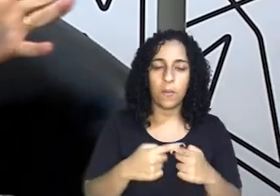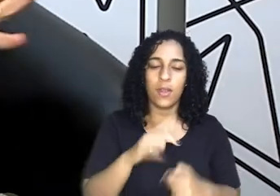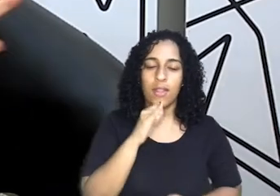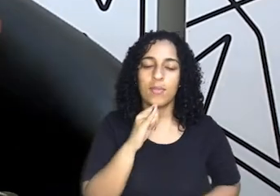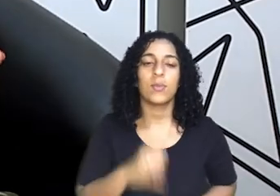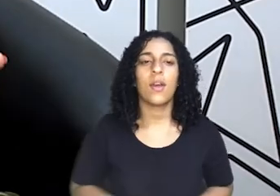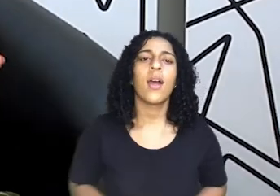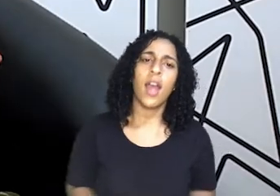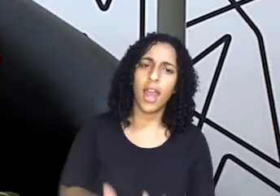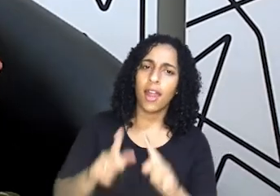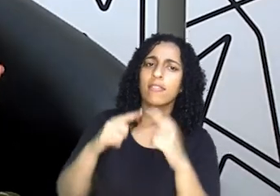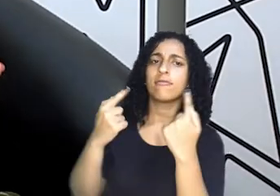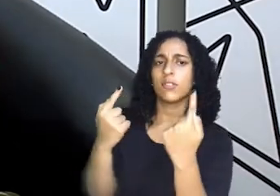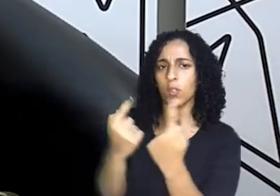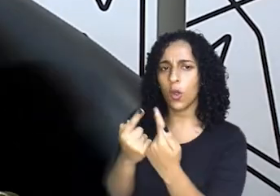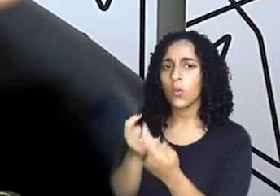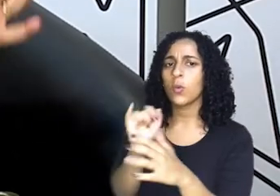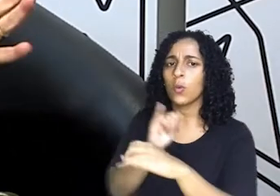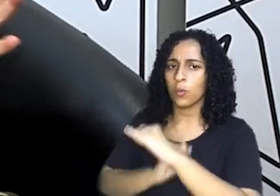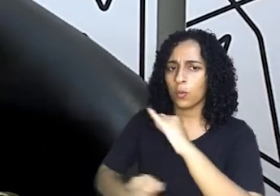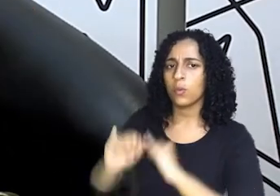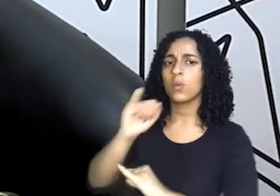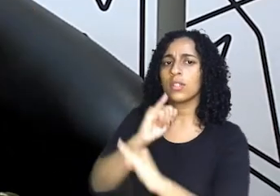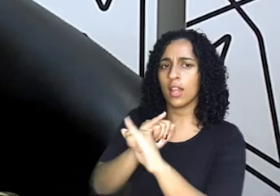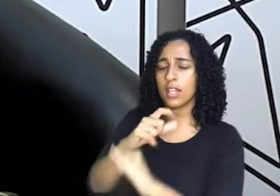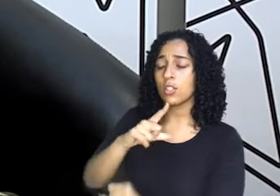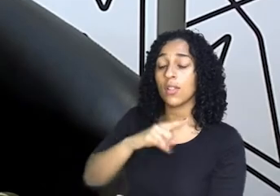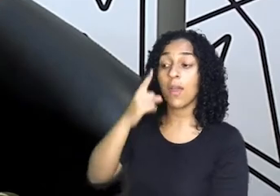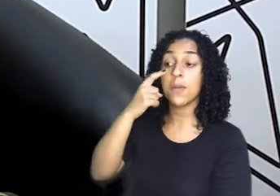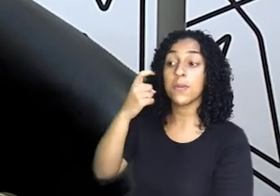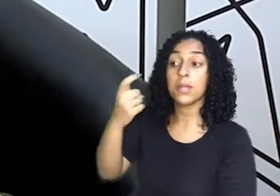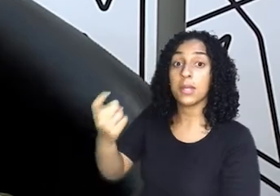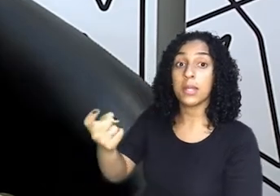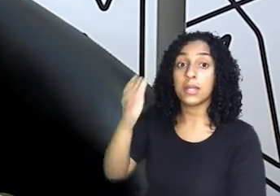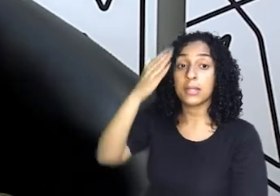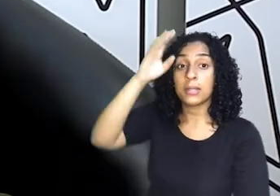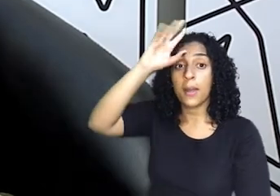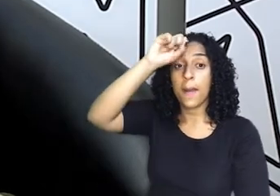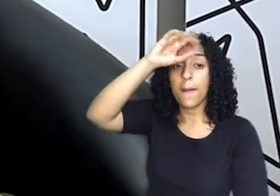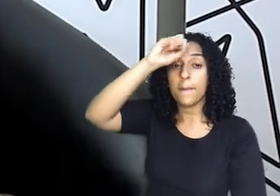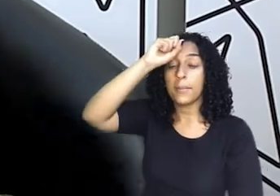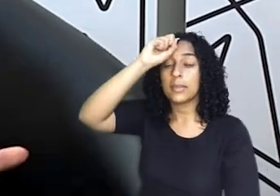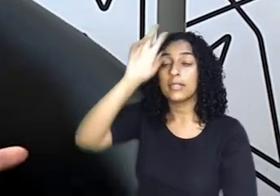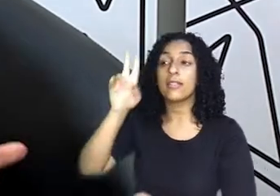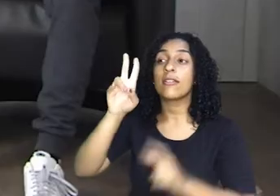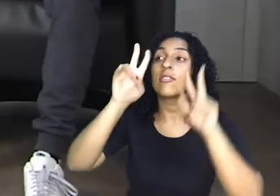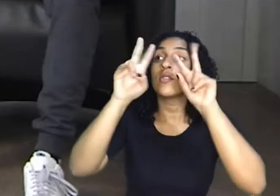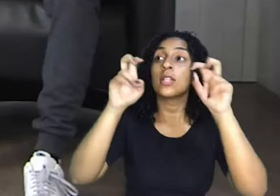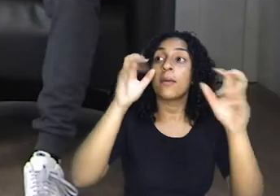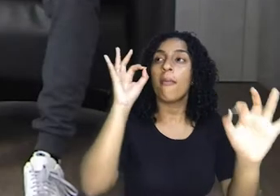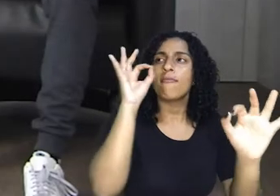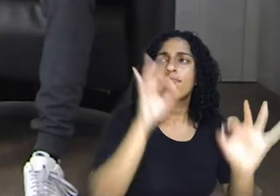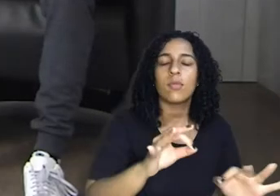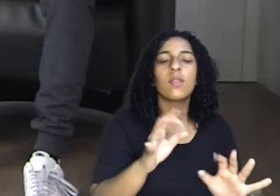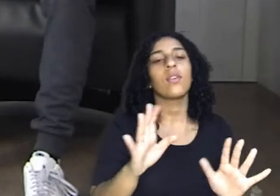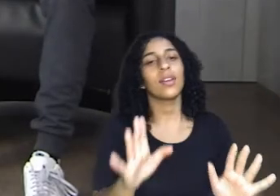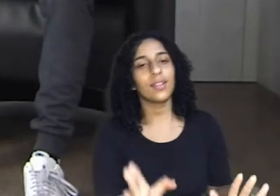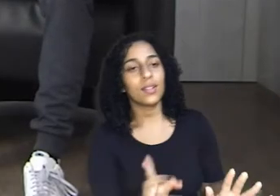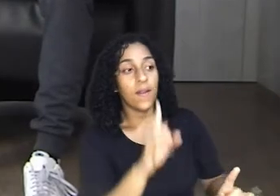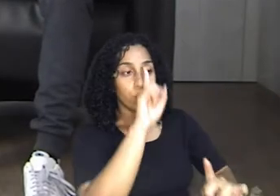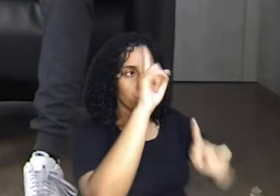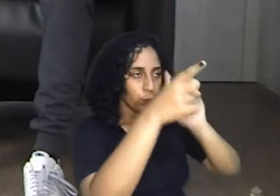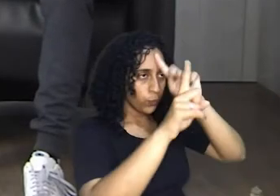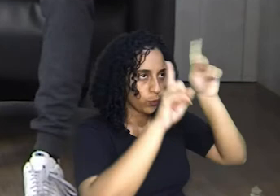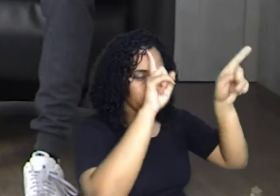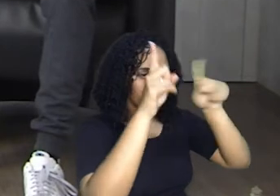porque olha tal grupo da internet tem interesse eu vi sobre Tais assuntos isso tudo é